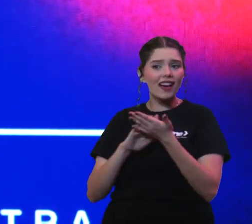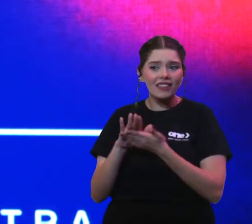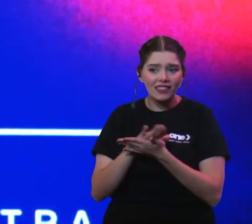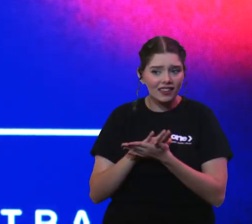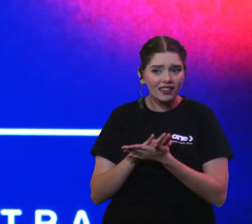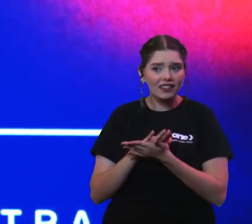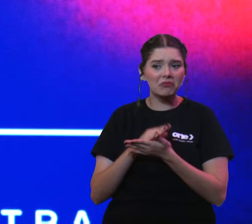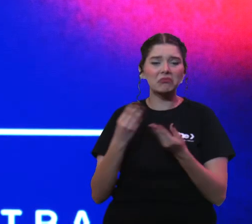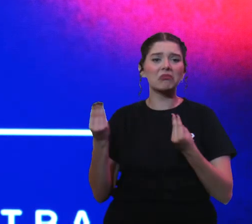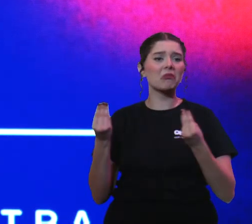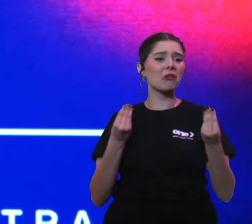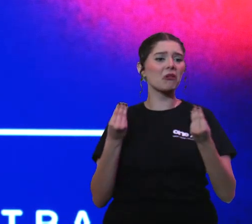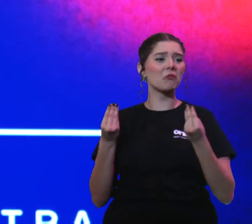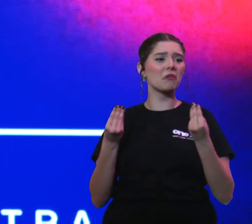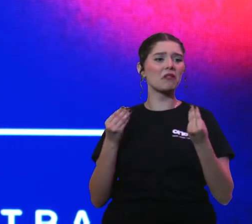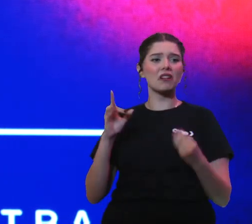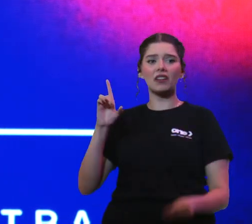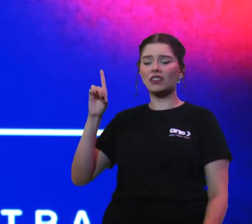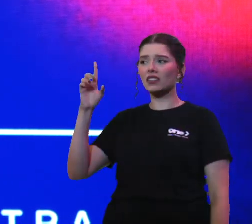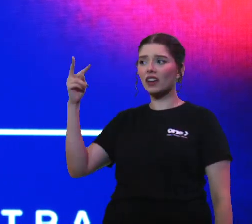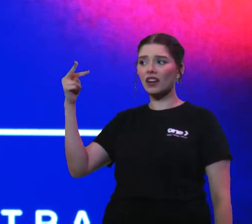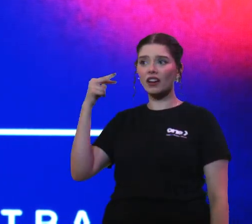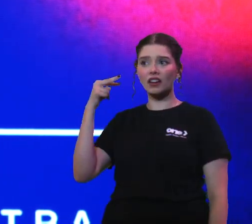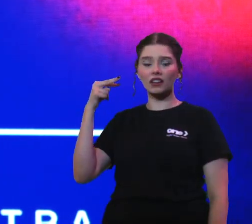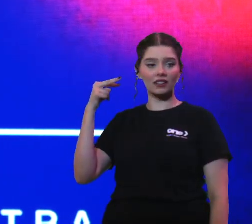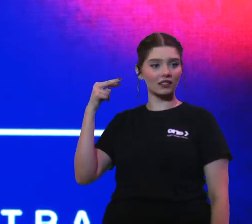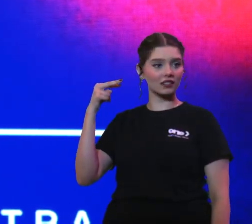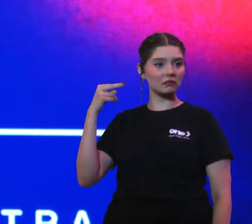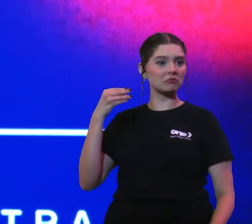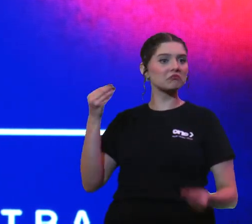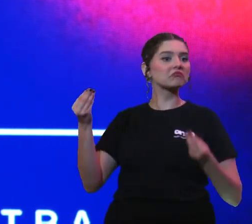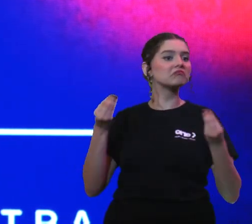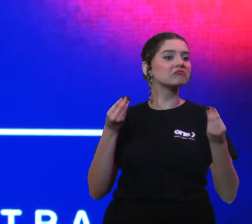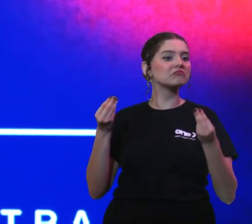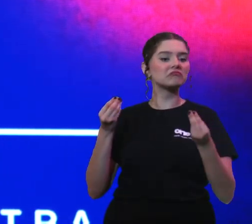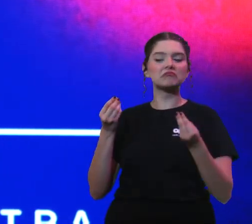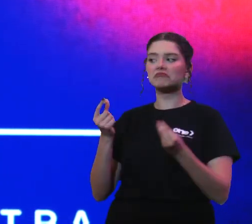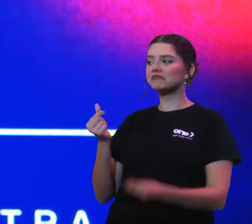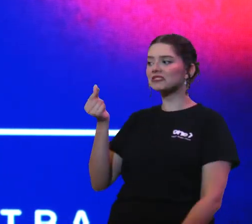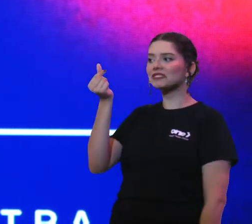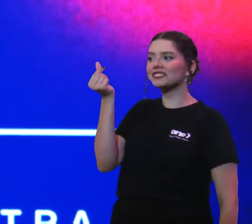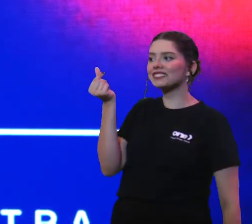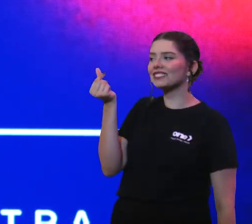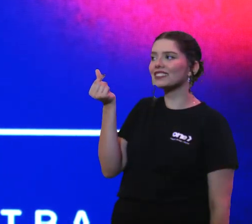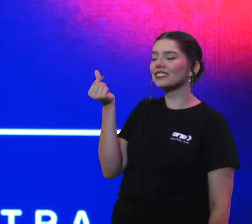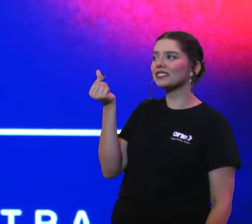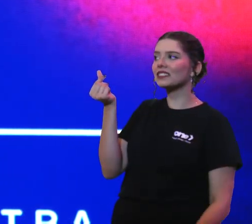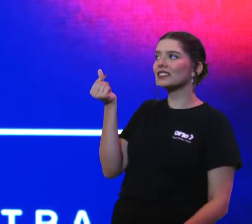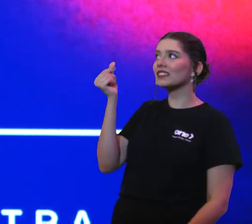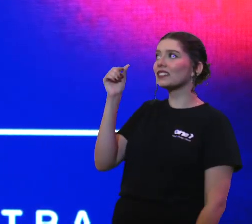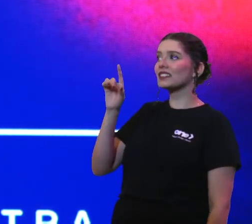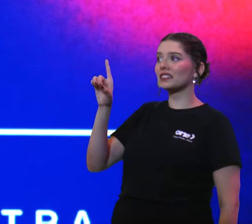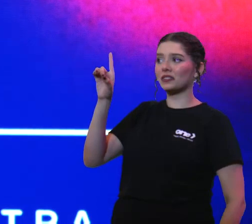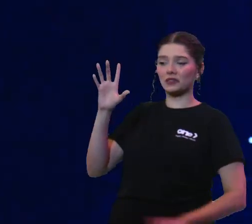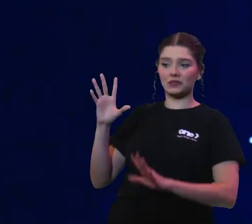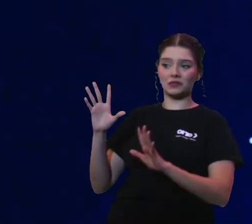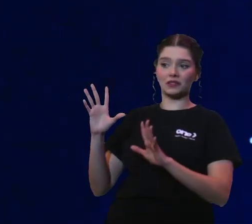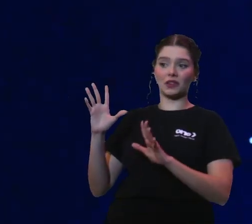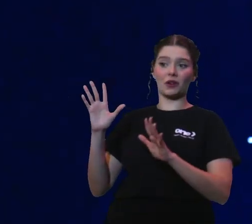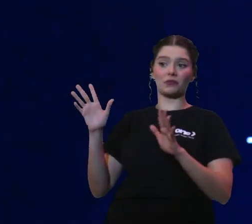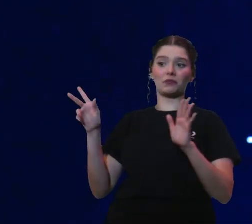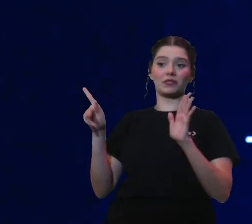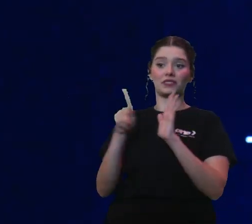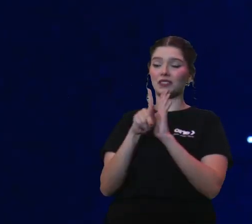Como é que você impressiona Deus com coisas materiais, aquele que é o dono de todo o ouro e toda a prata? Não faz sentido.